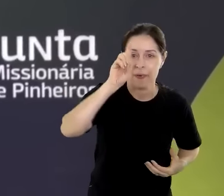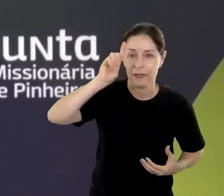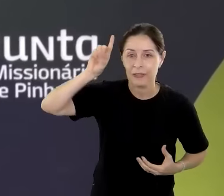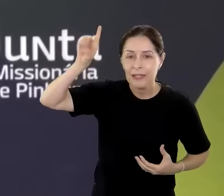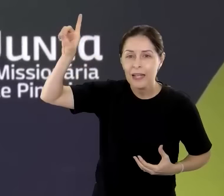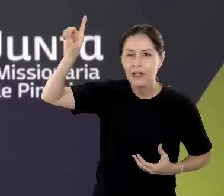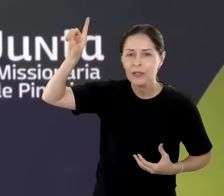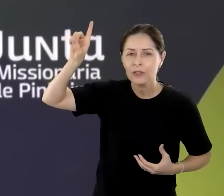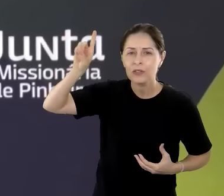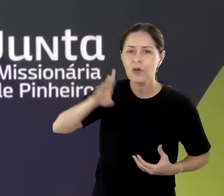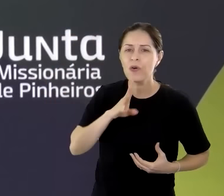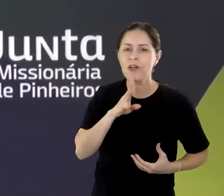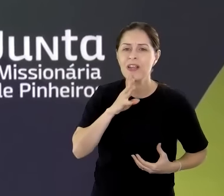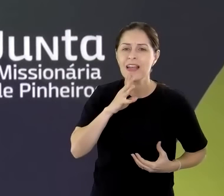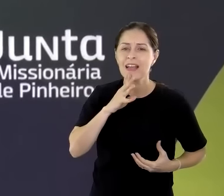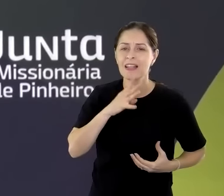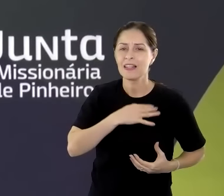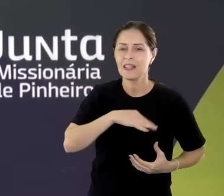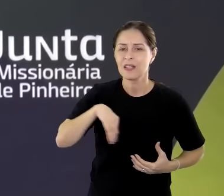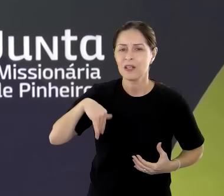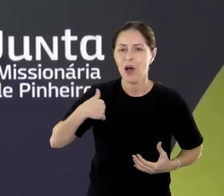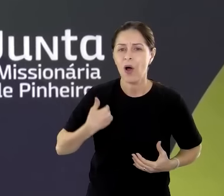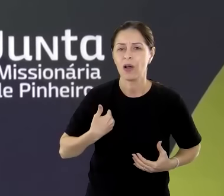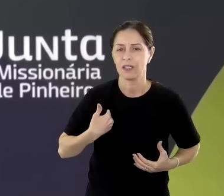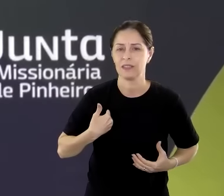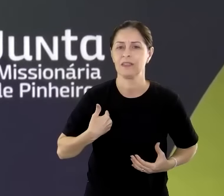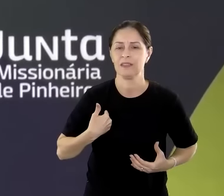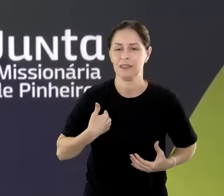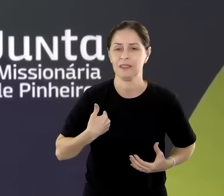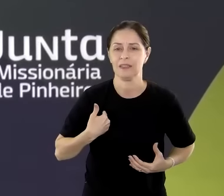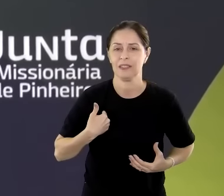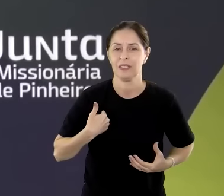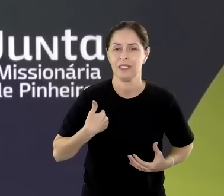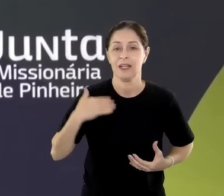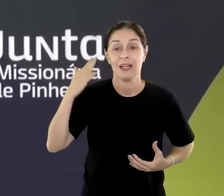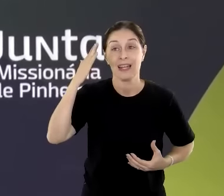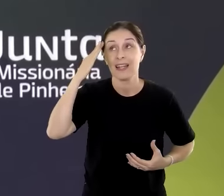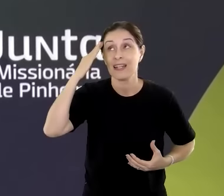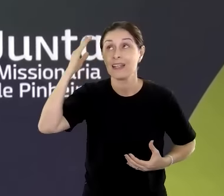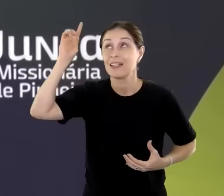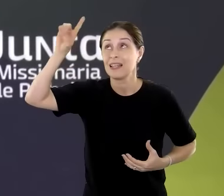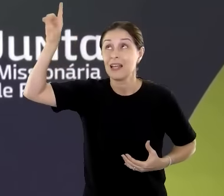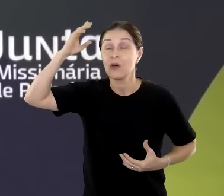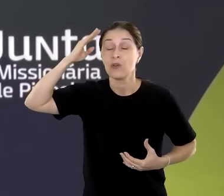Quando você cuida das coisas de Deus, Deus cuida das suas coisas.